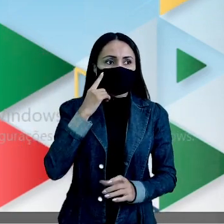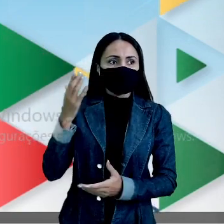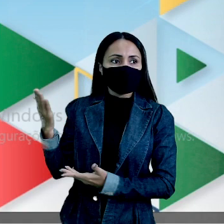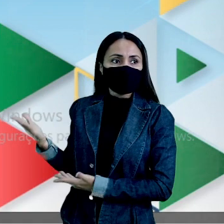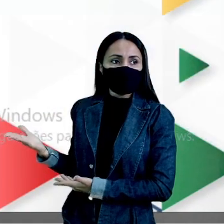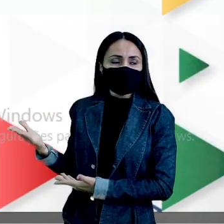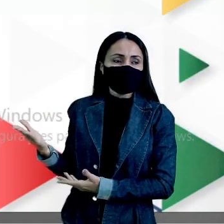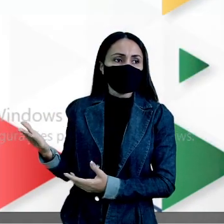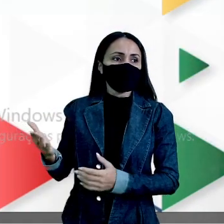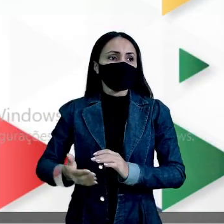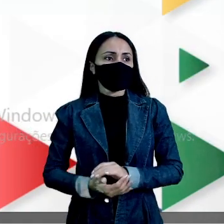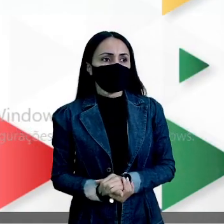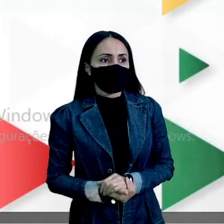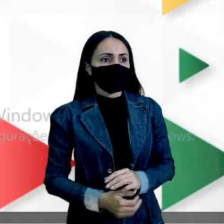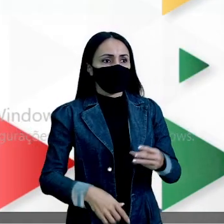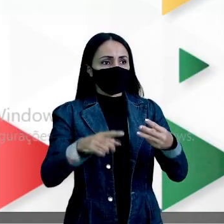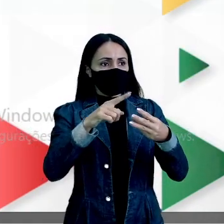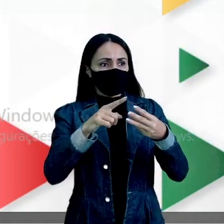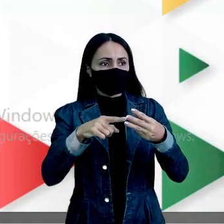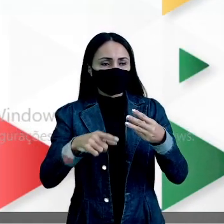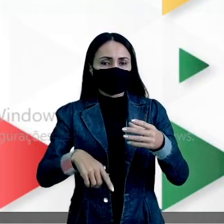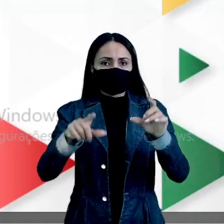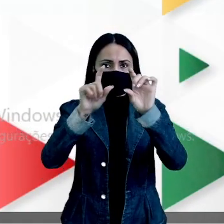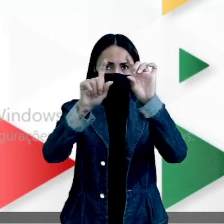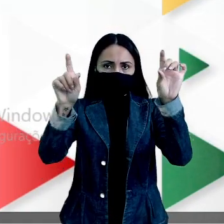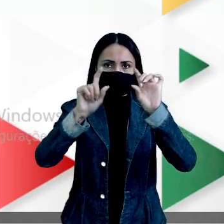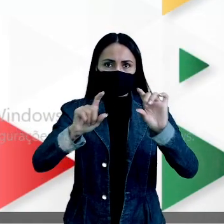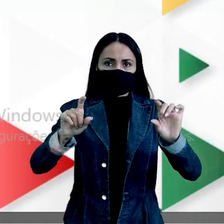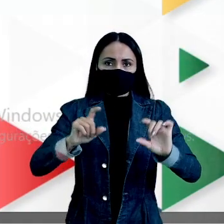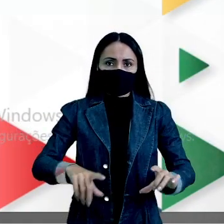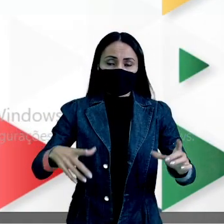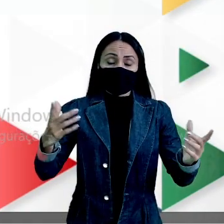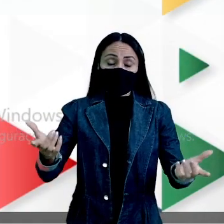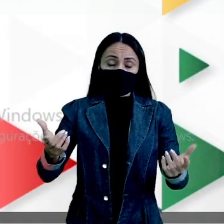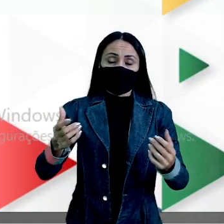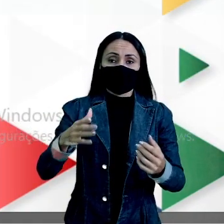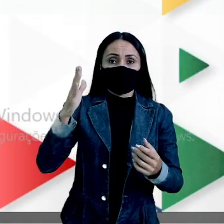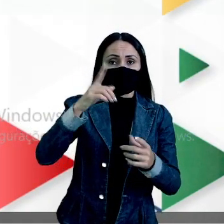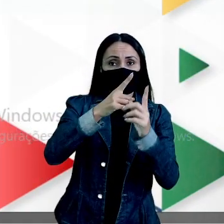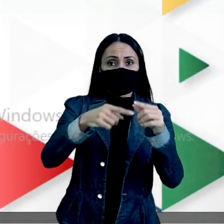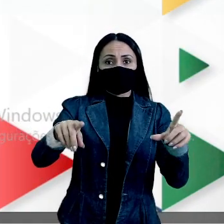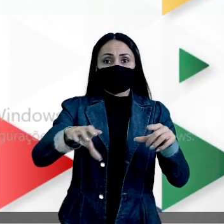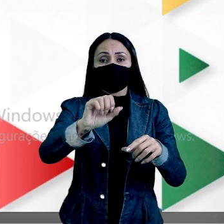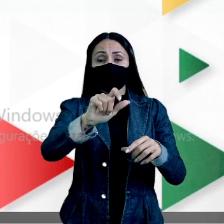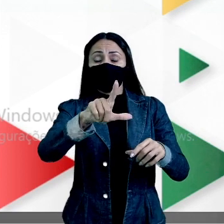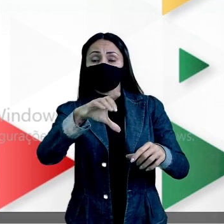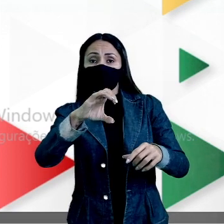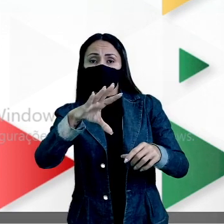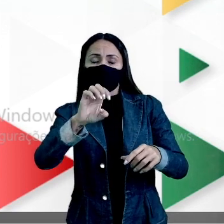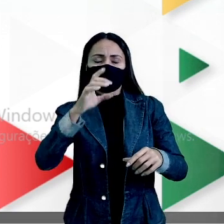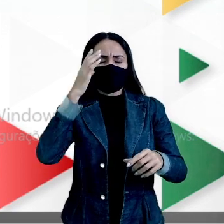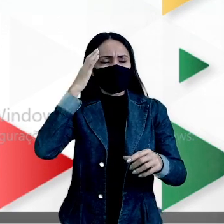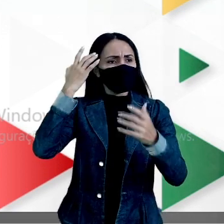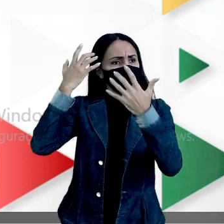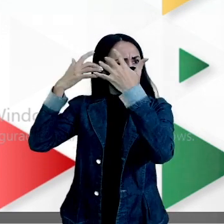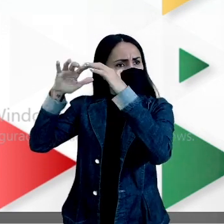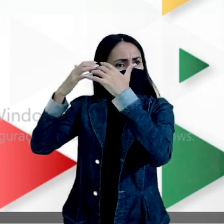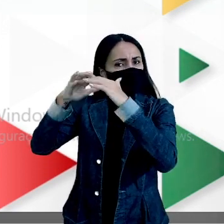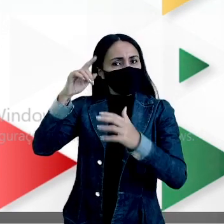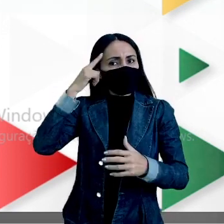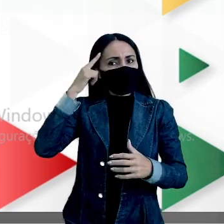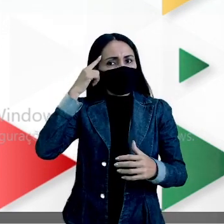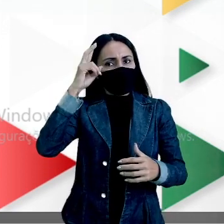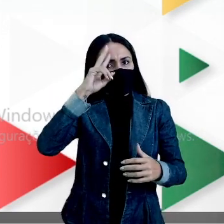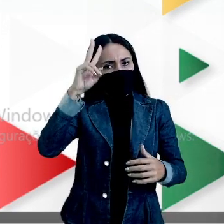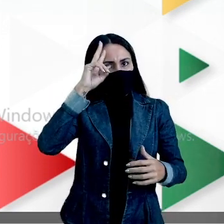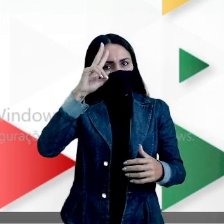para vocês aqui um trecho, certo? Uma música de Alceu Valença, que faz aqui uma reflexão, lembra a questão